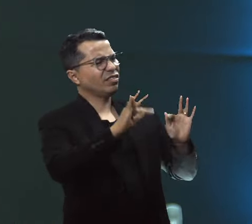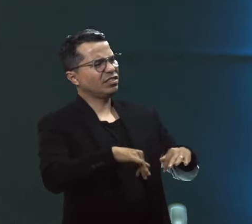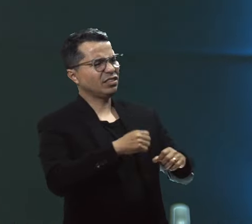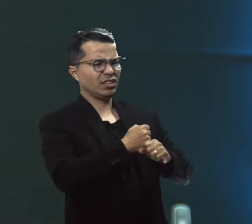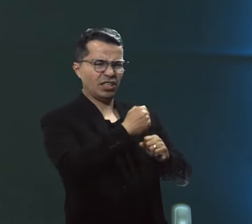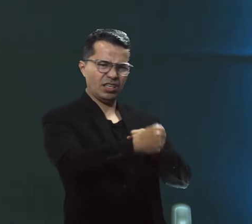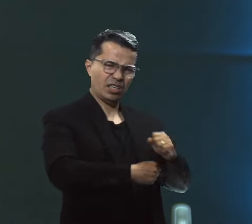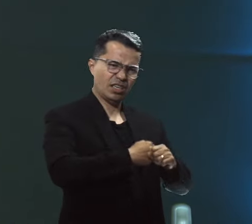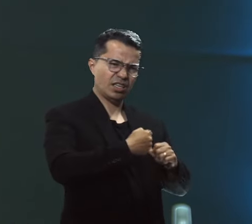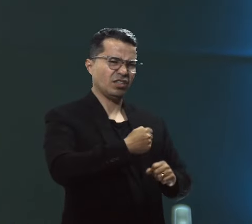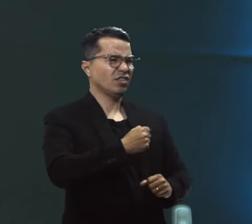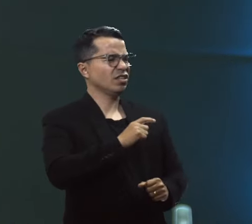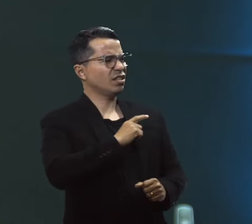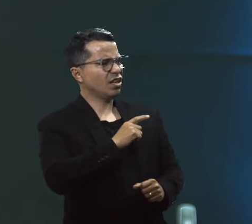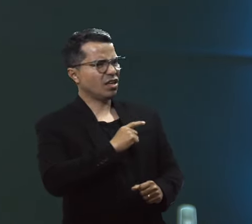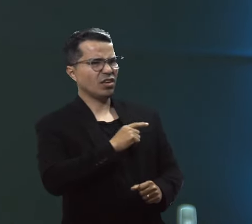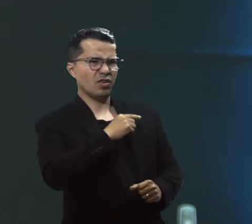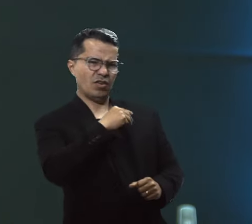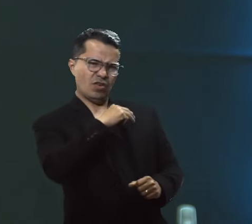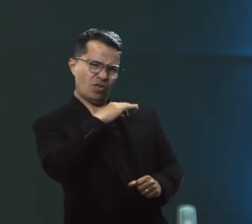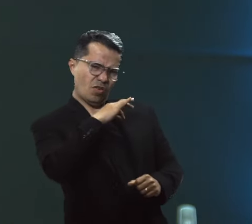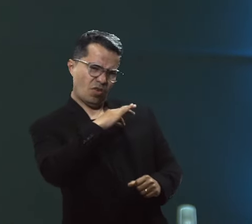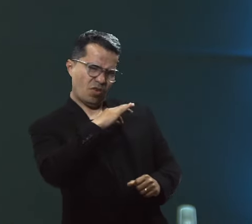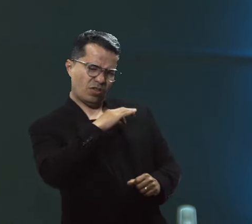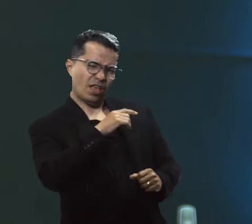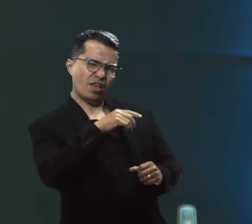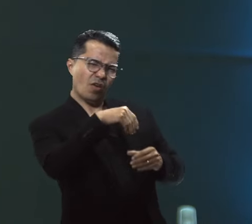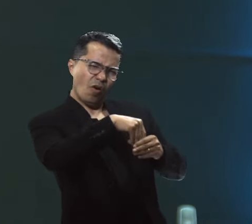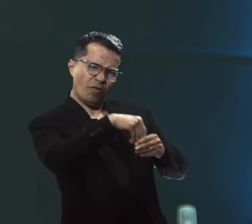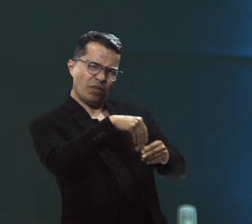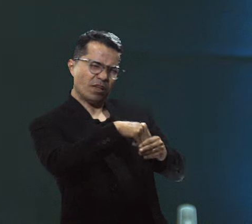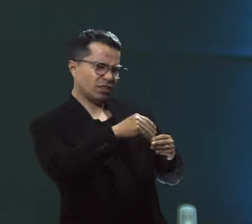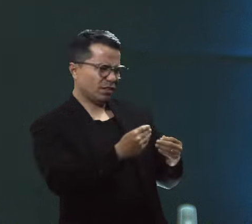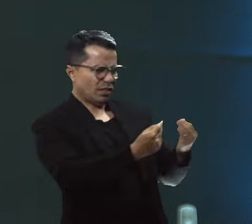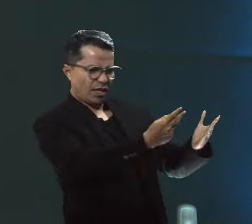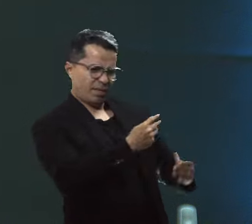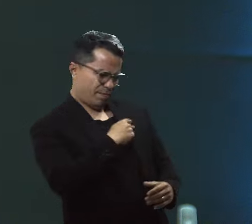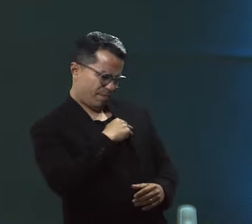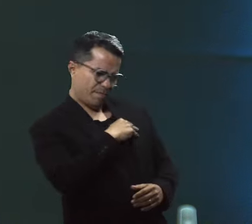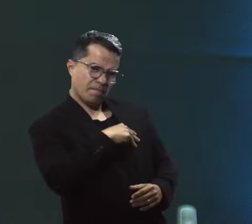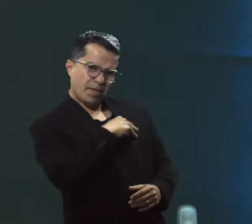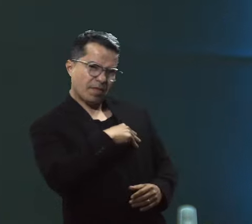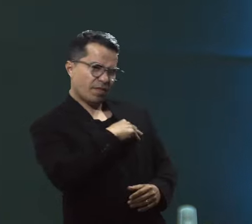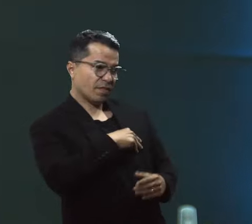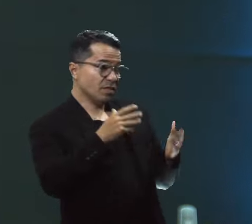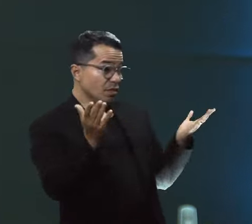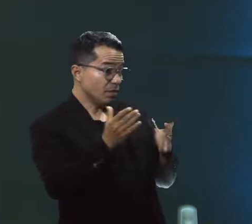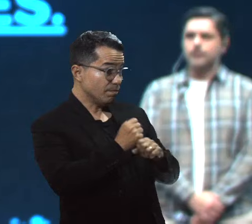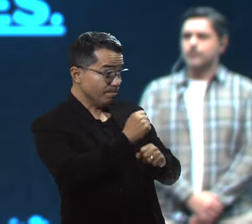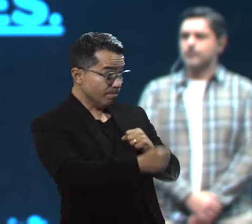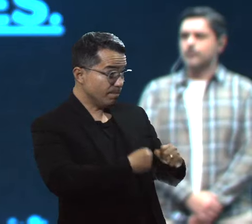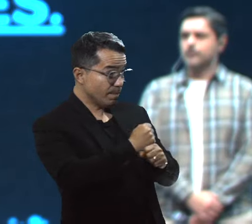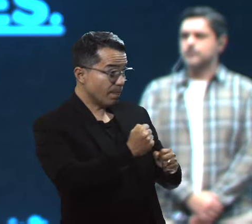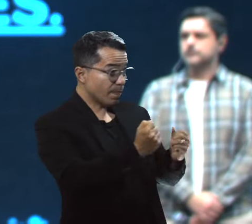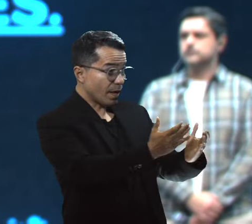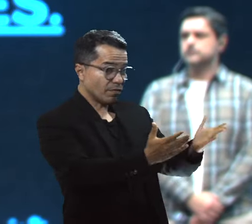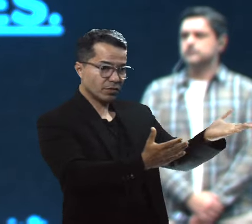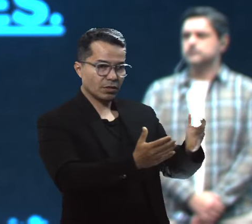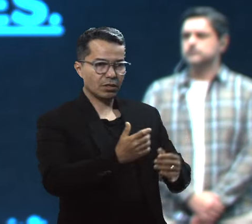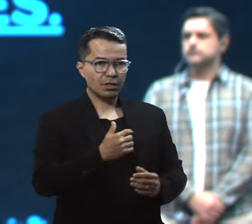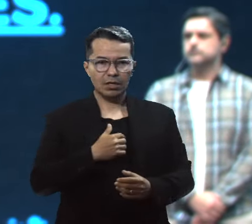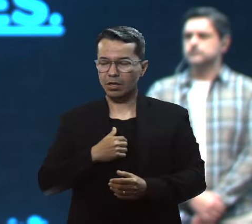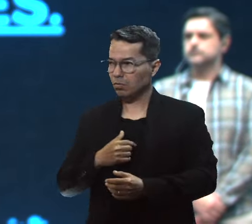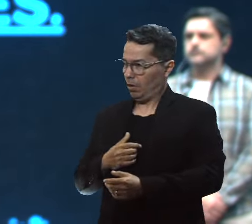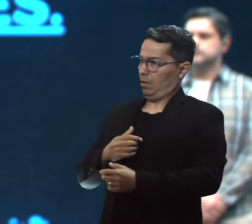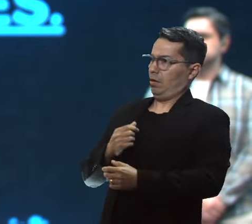missionário. Esse ano, Deus tocou no nosso coração que era para dar uma oferta para você. Eu nem abri o